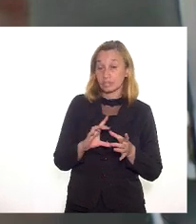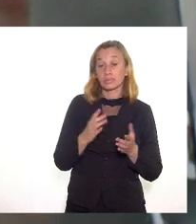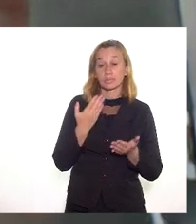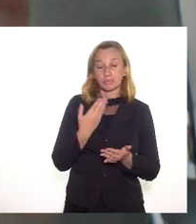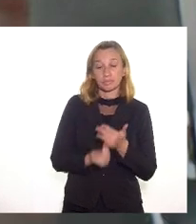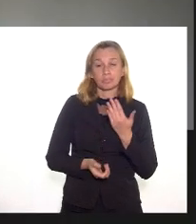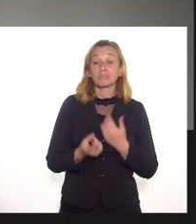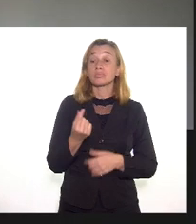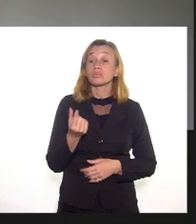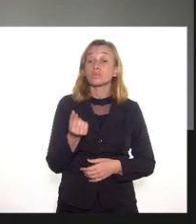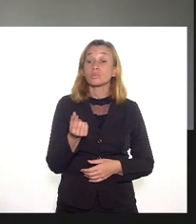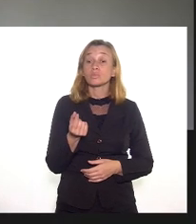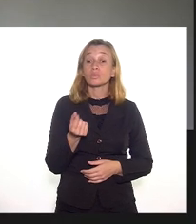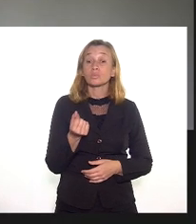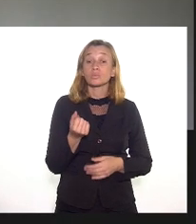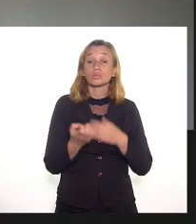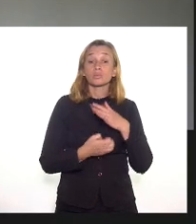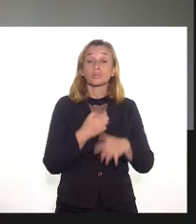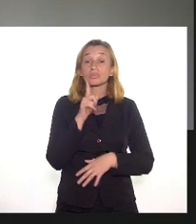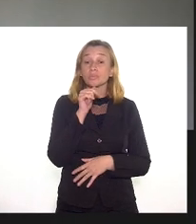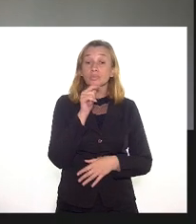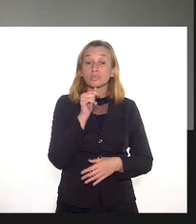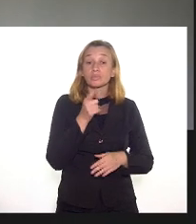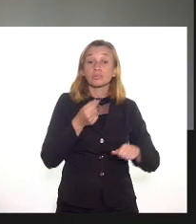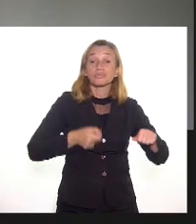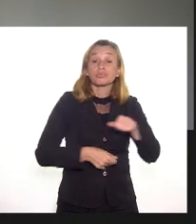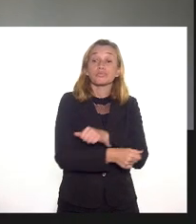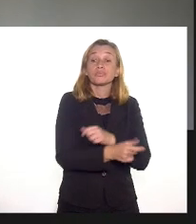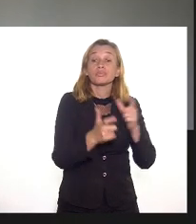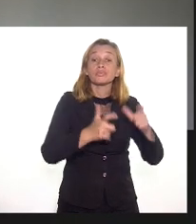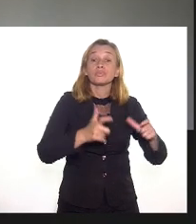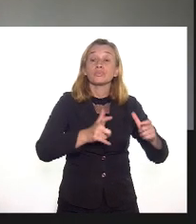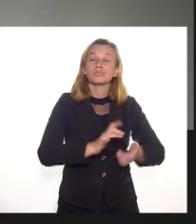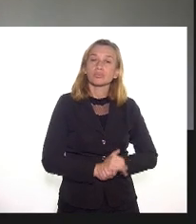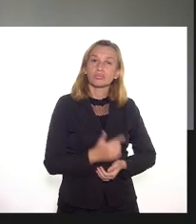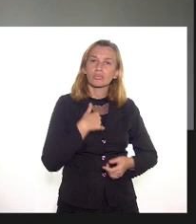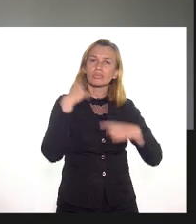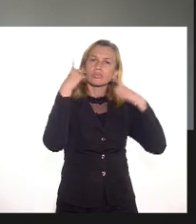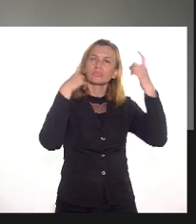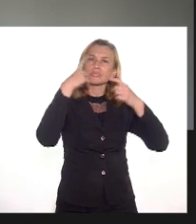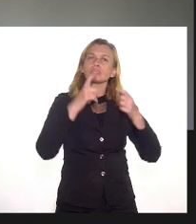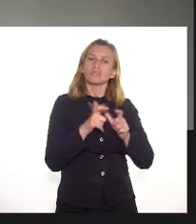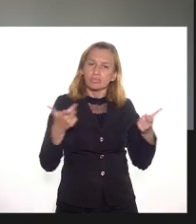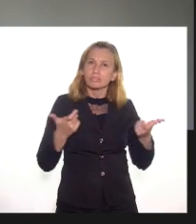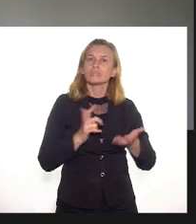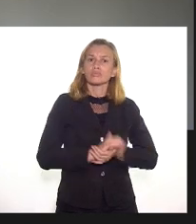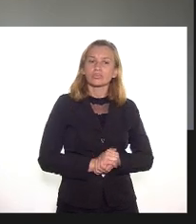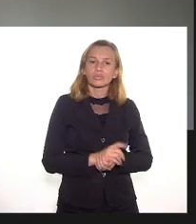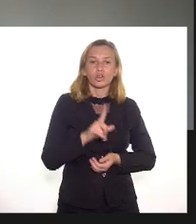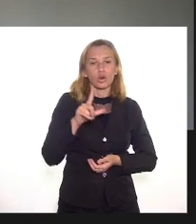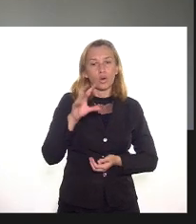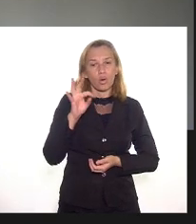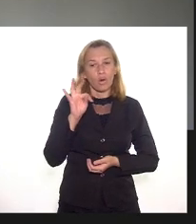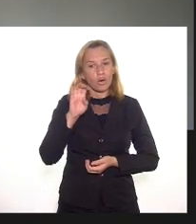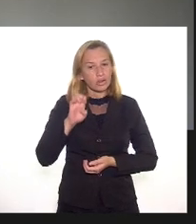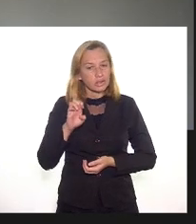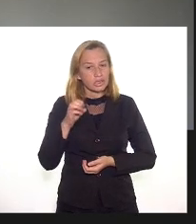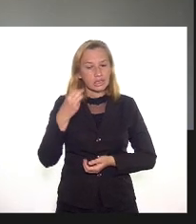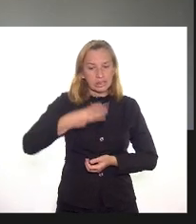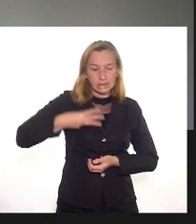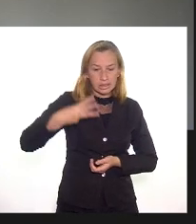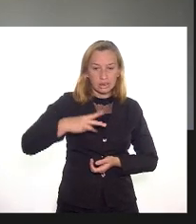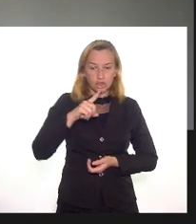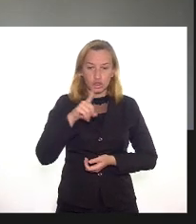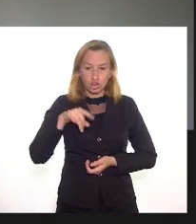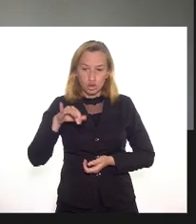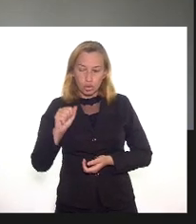Esse dinheiro da CEDAI vai ser investido aonde? Eu queria saber. Porque eu tenho uma preocupação muito grande. O lote 3, que pega a Zona Oeste,